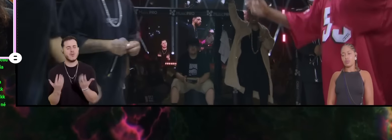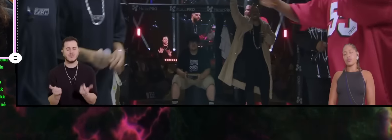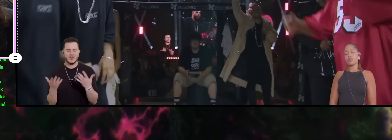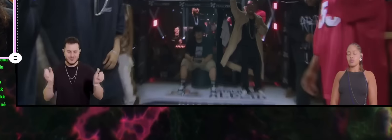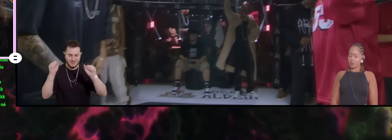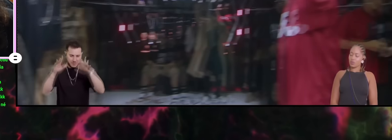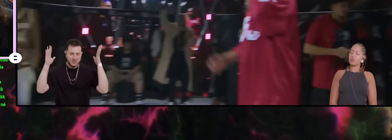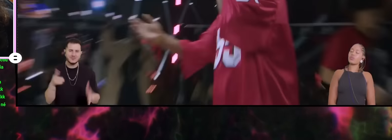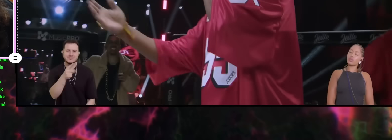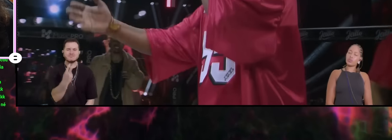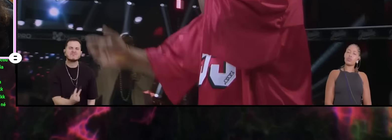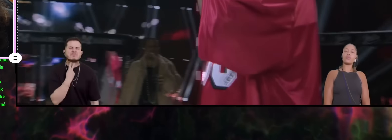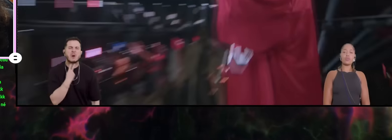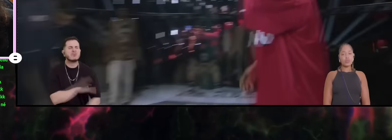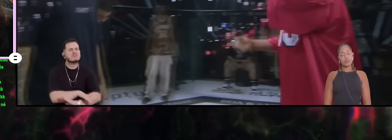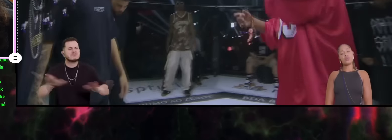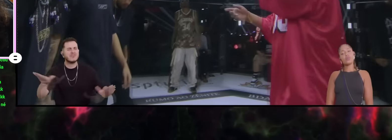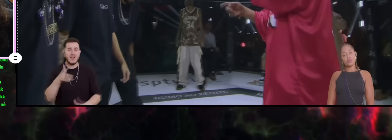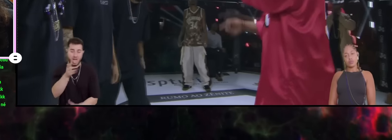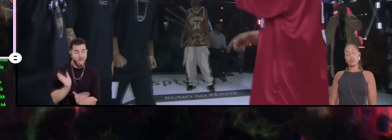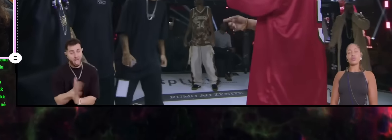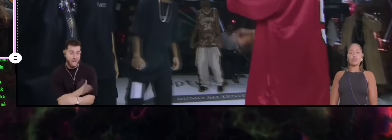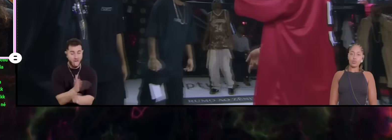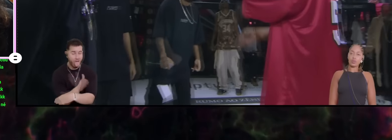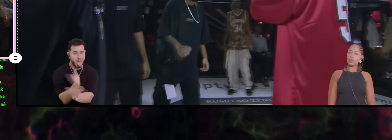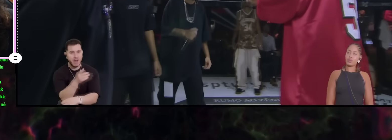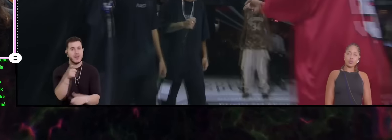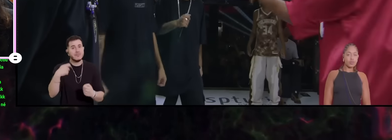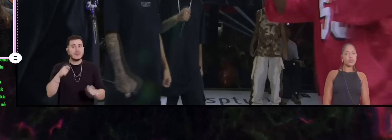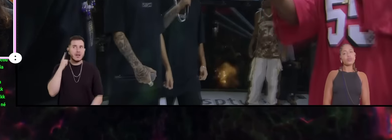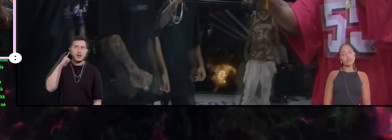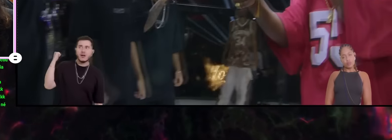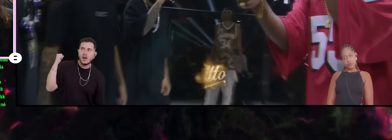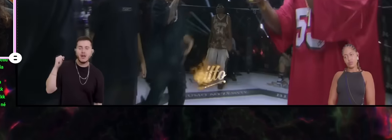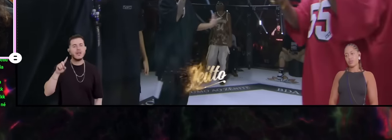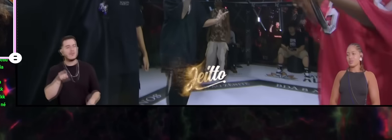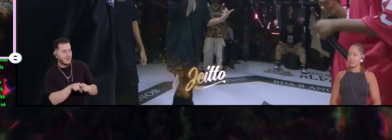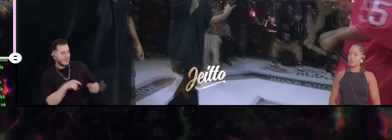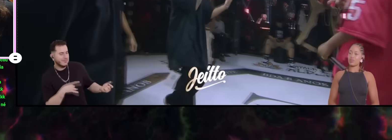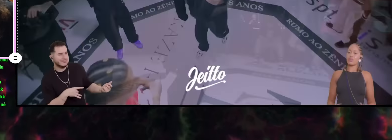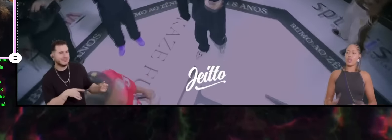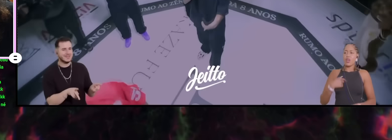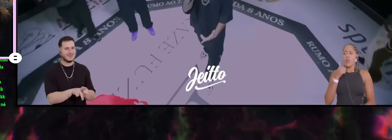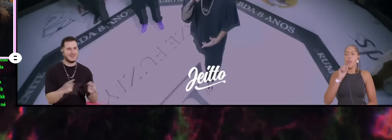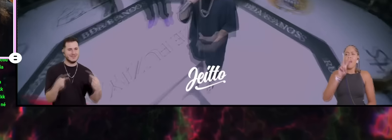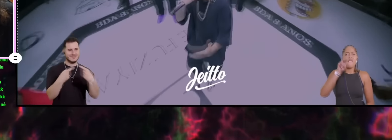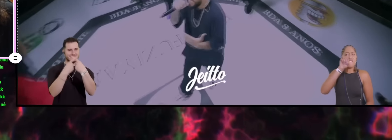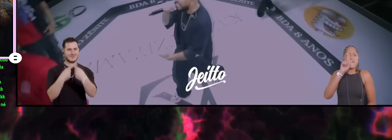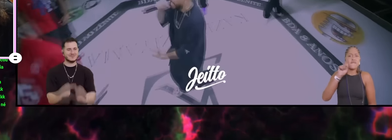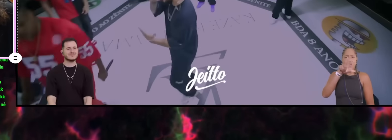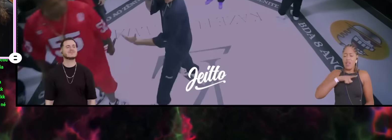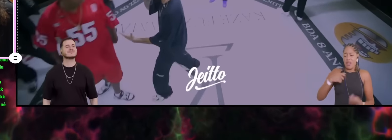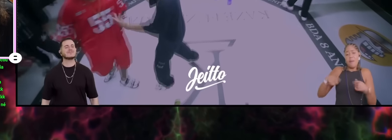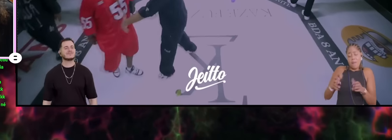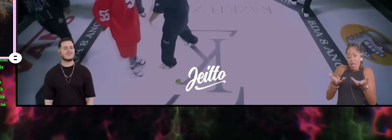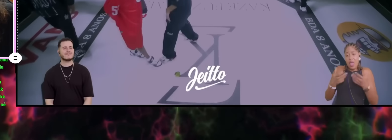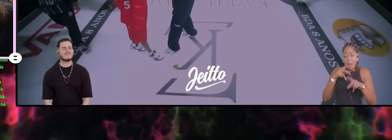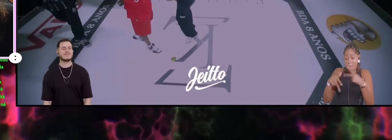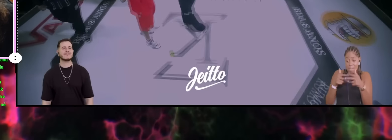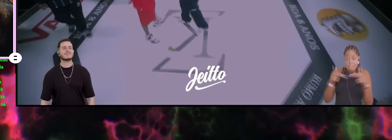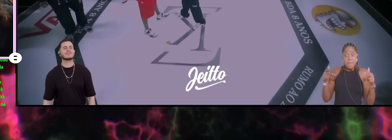Tá vendo, irmão? Aqui você desanda, porque pra ganhar precisa de um Cosme e de uma Wanda. Não é Cosme de uma Wanda, você vai ter que querer um